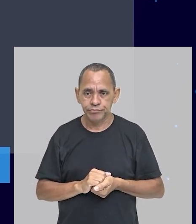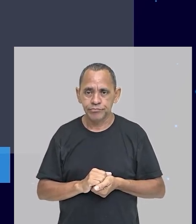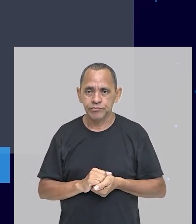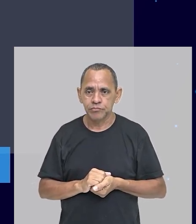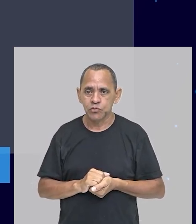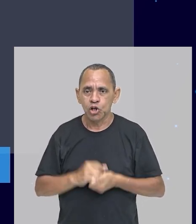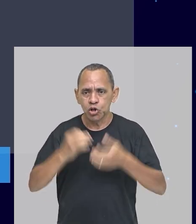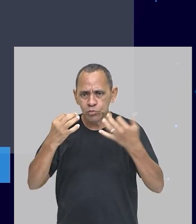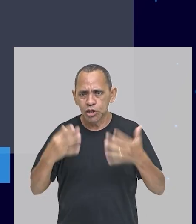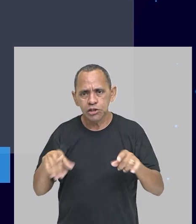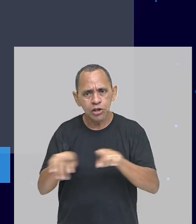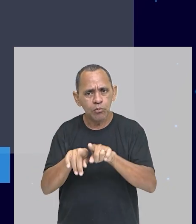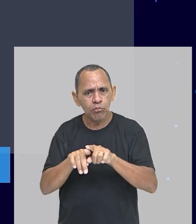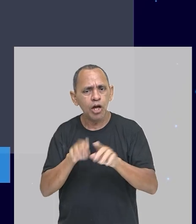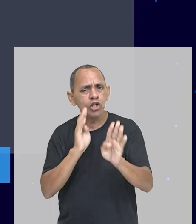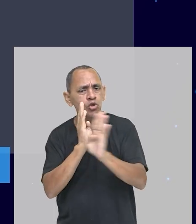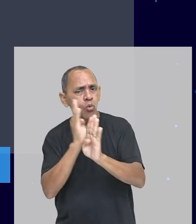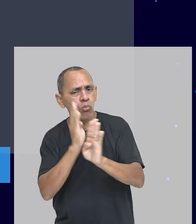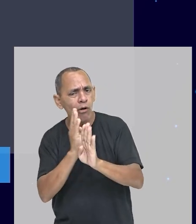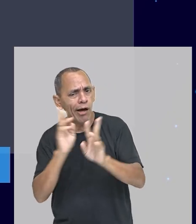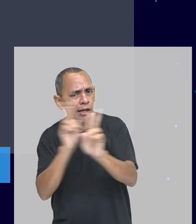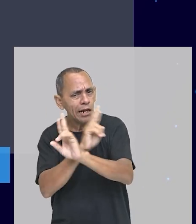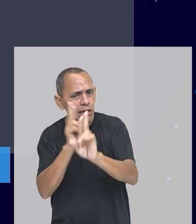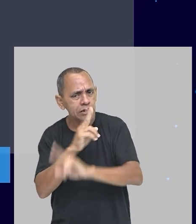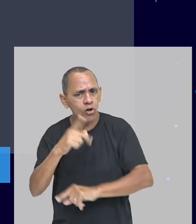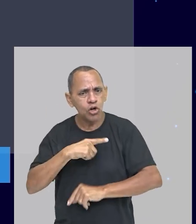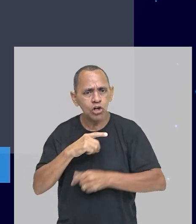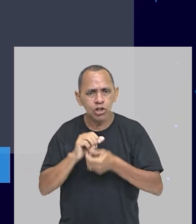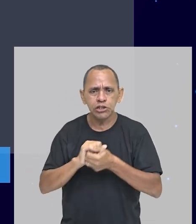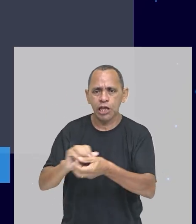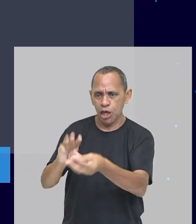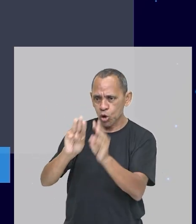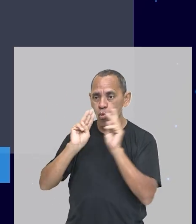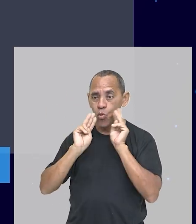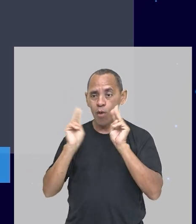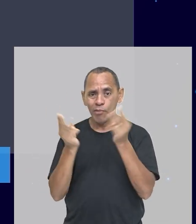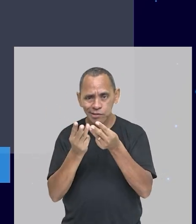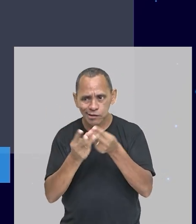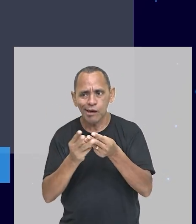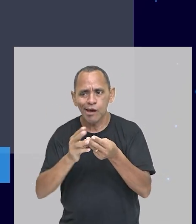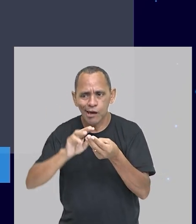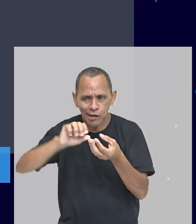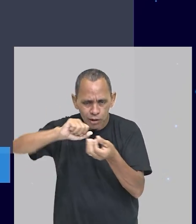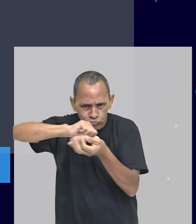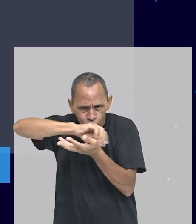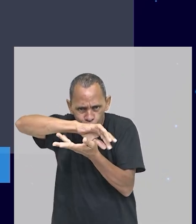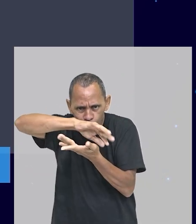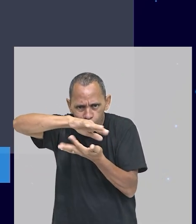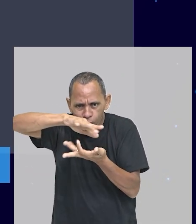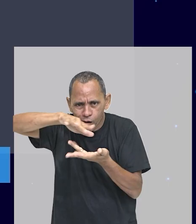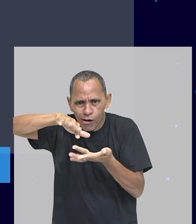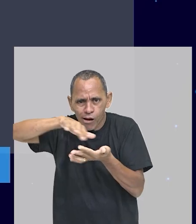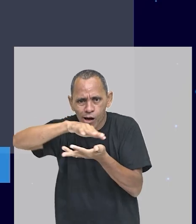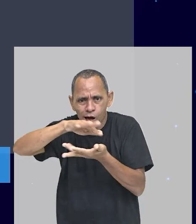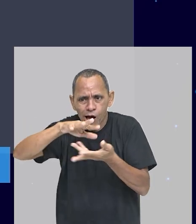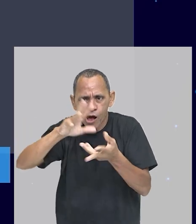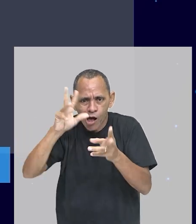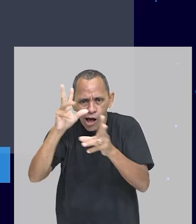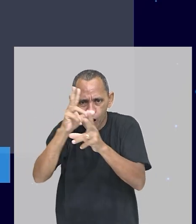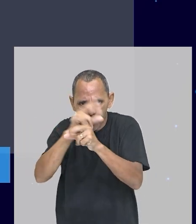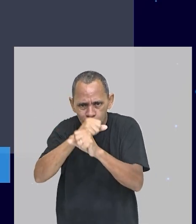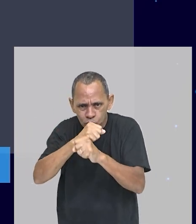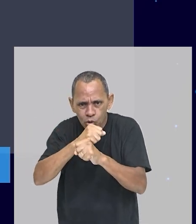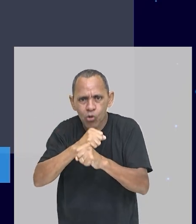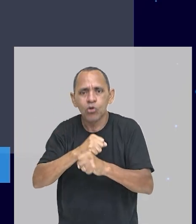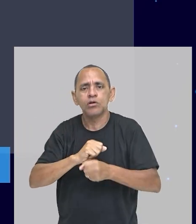estamos tratando aqui, né, de descobertas relacionadas à matéria, né, matéria escura e energia, né, a dark energy, que é a energia